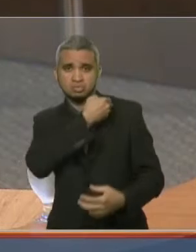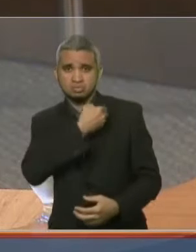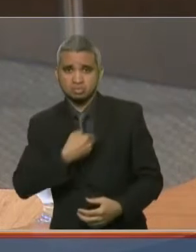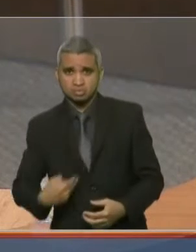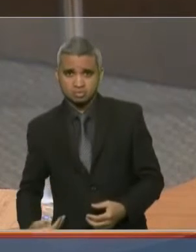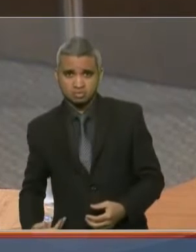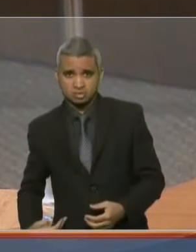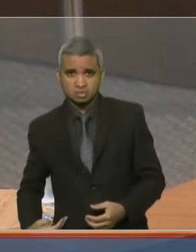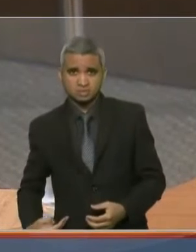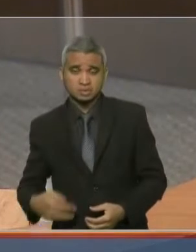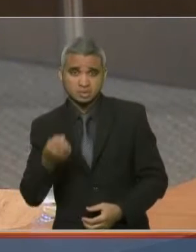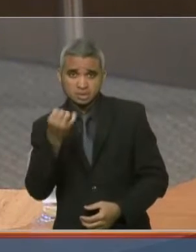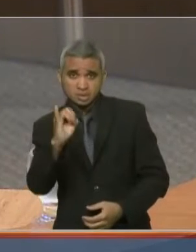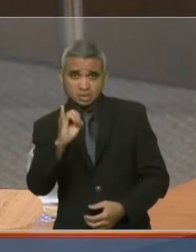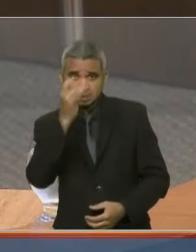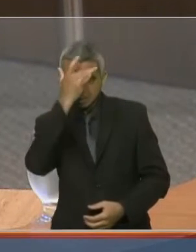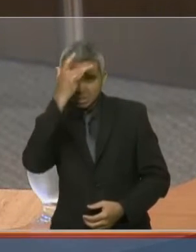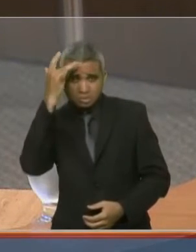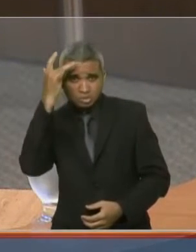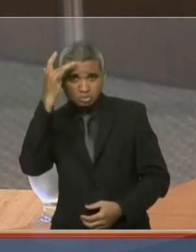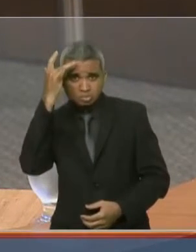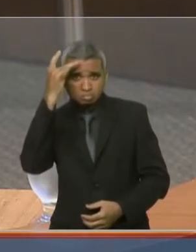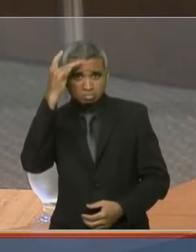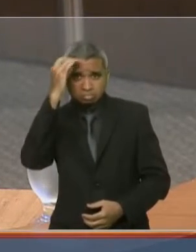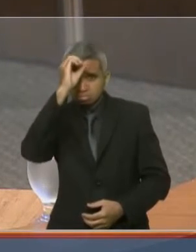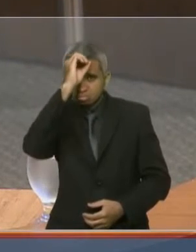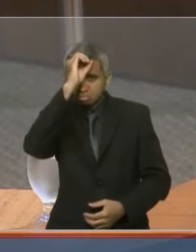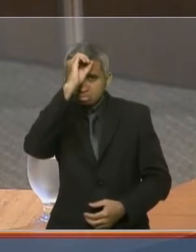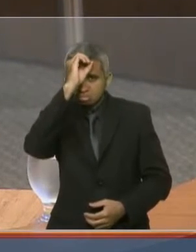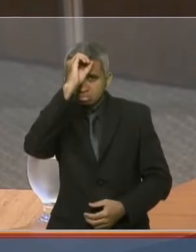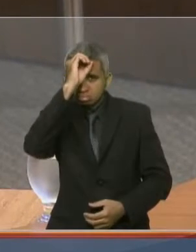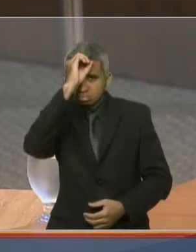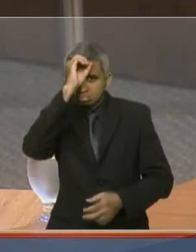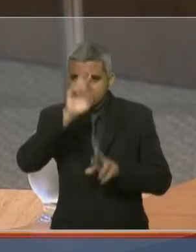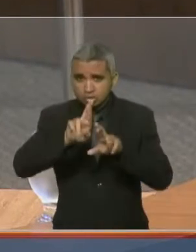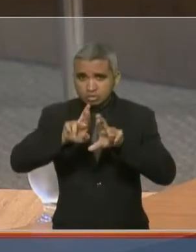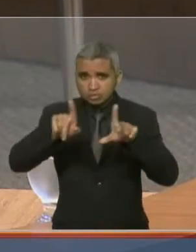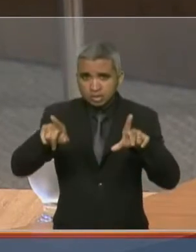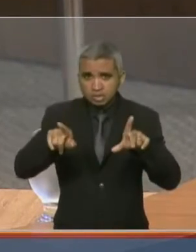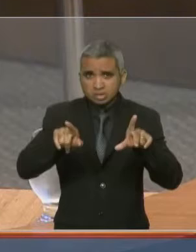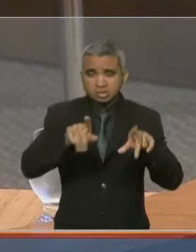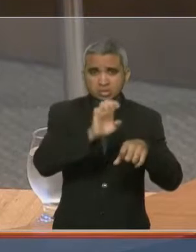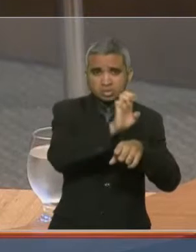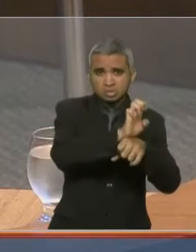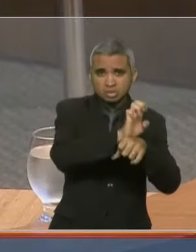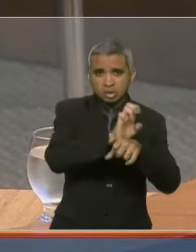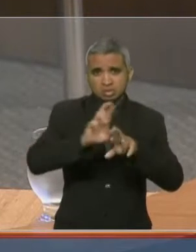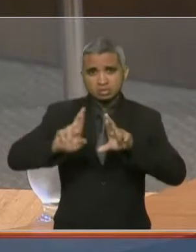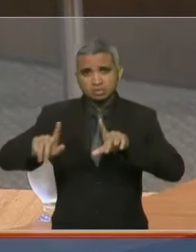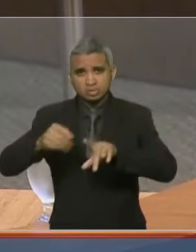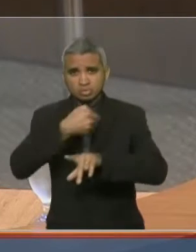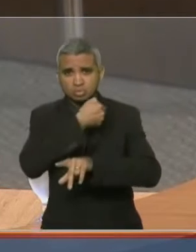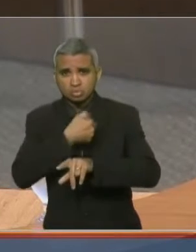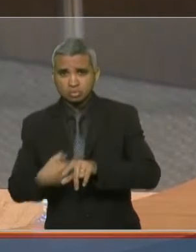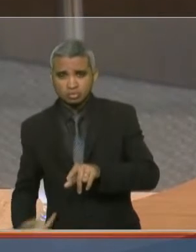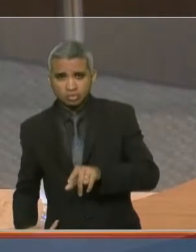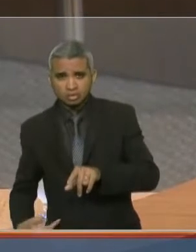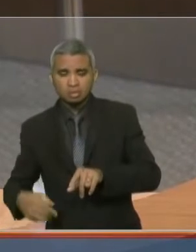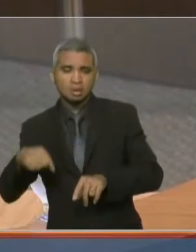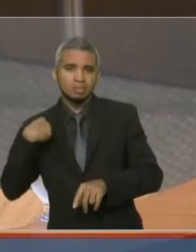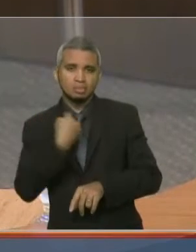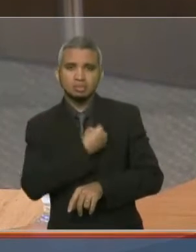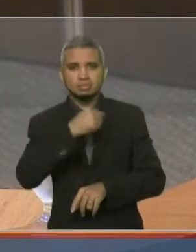disso, dificilmente nós vamos saber lutar para garantir aquilo que a Constituição Federal nos dá